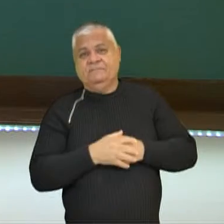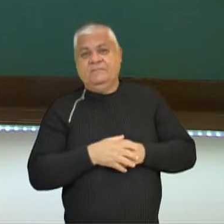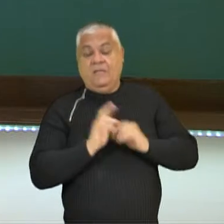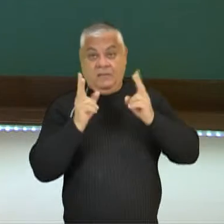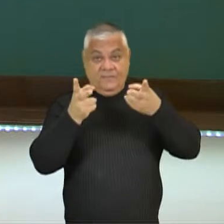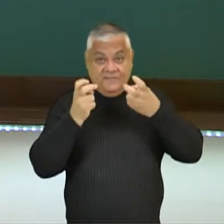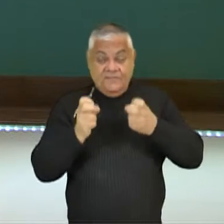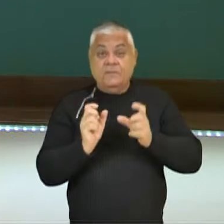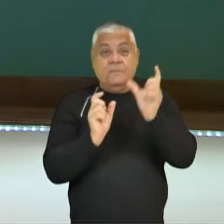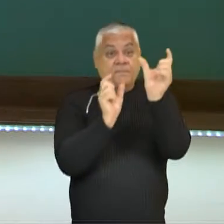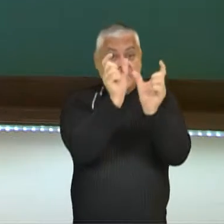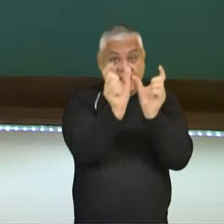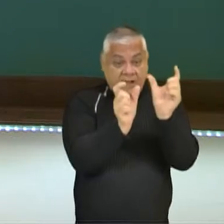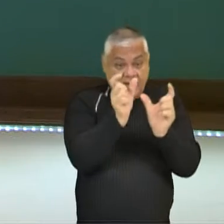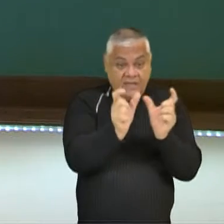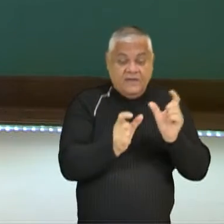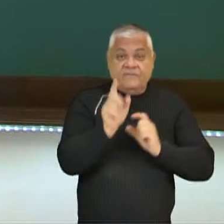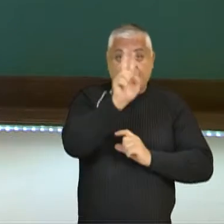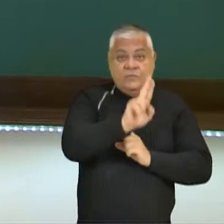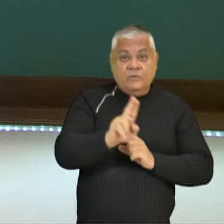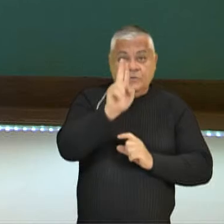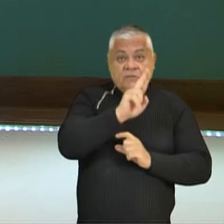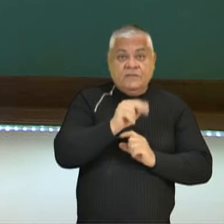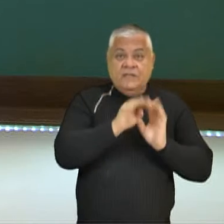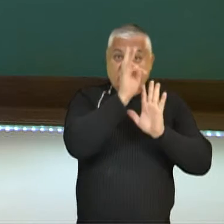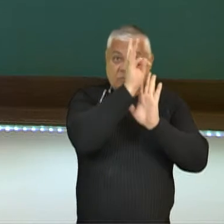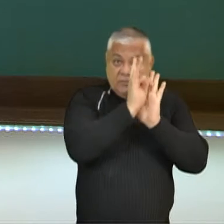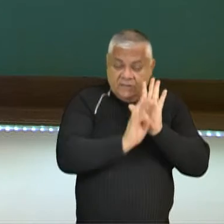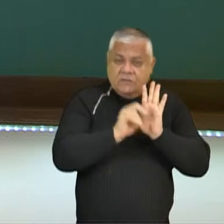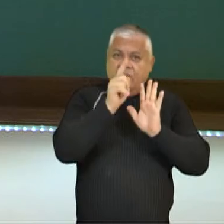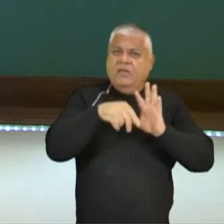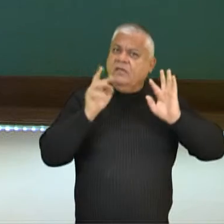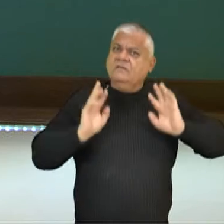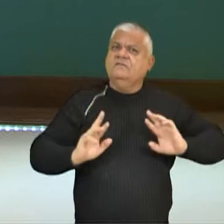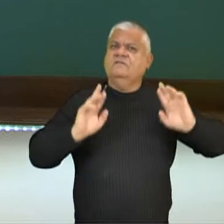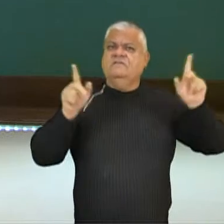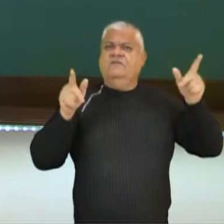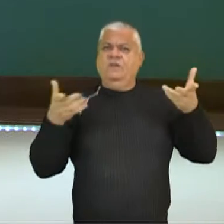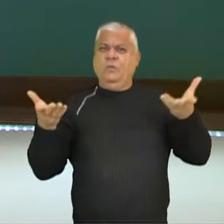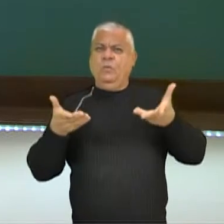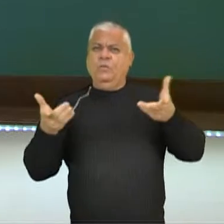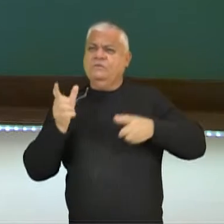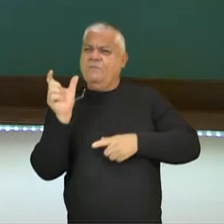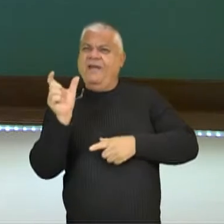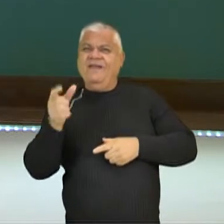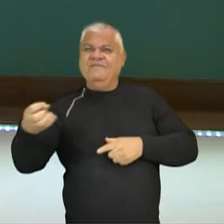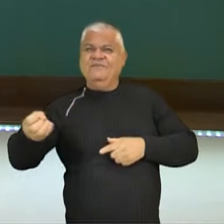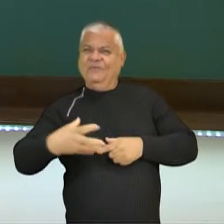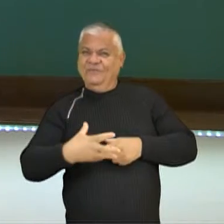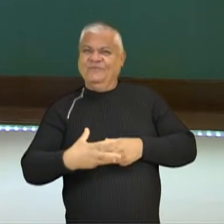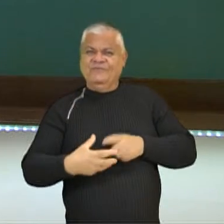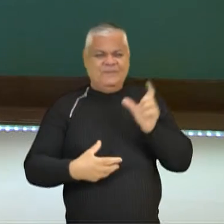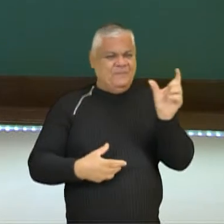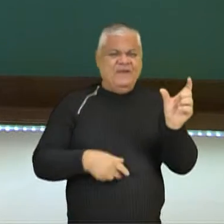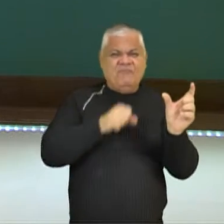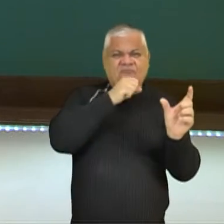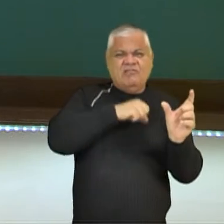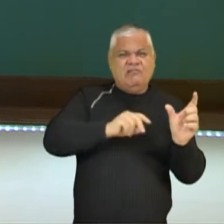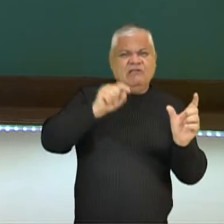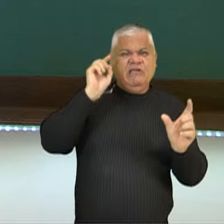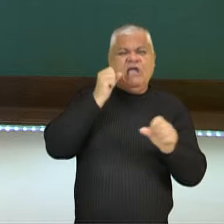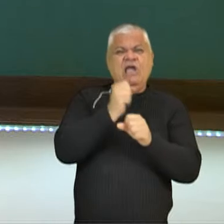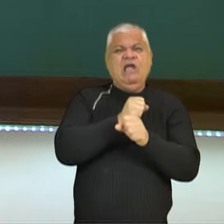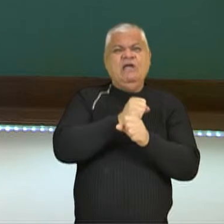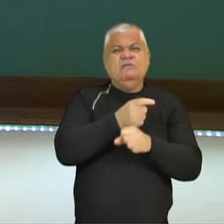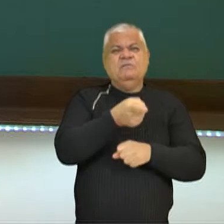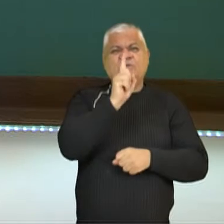que realmente as palavras utilizadas no texto são bem diferentes das palavras atuais, até porque o texto, né, foi escrito ali